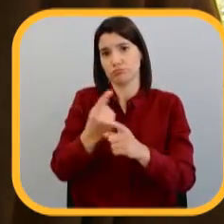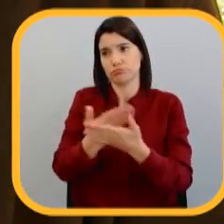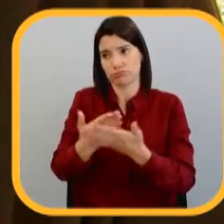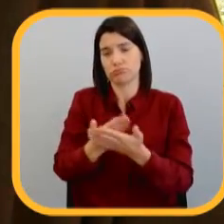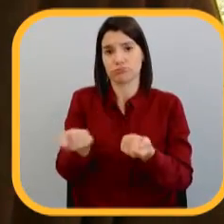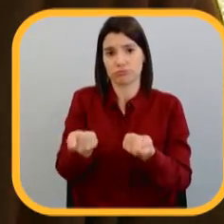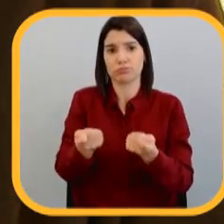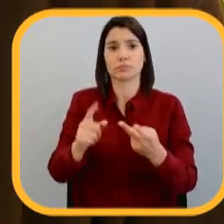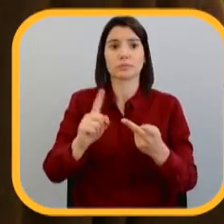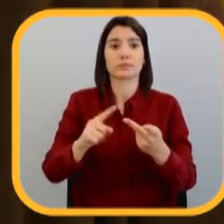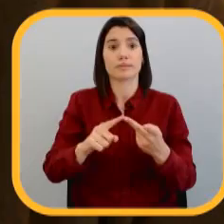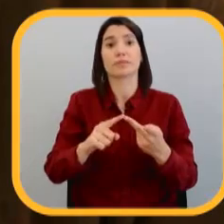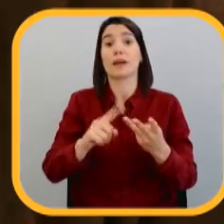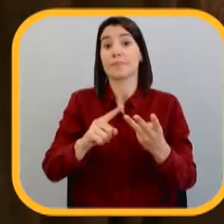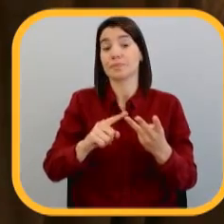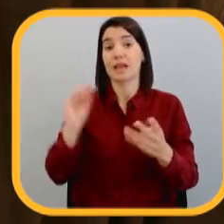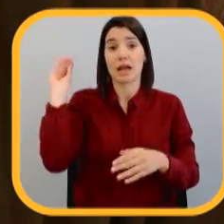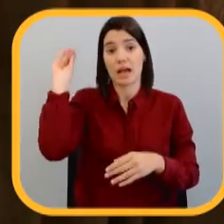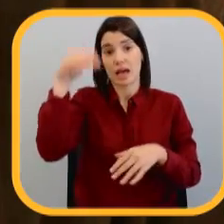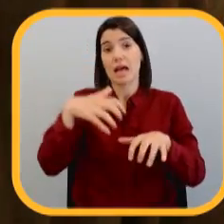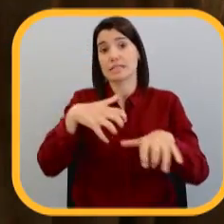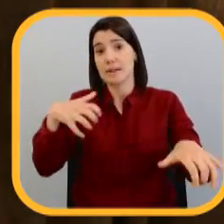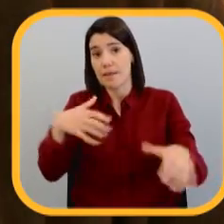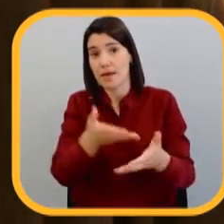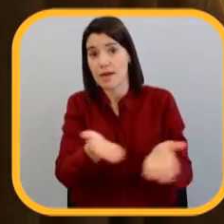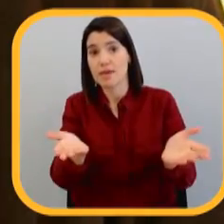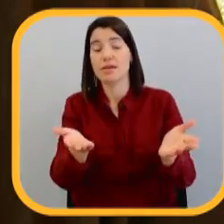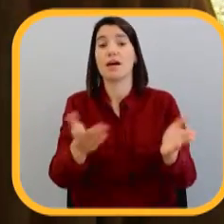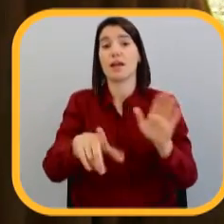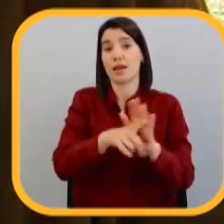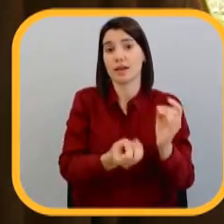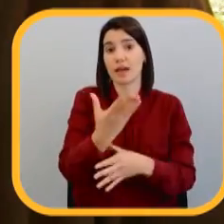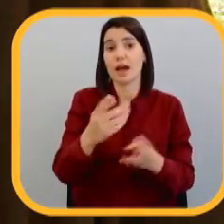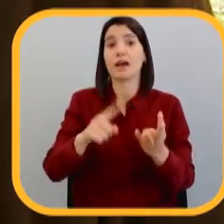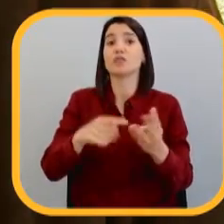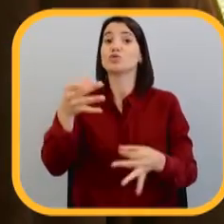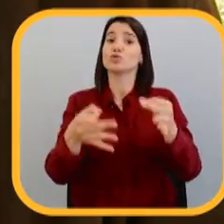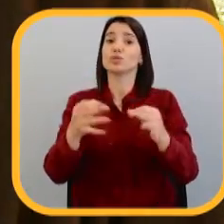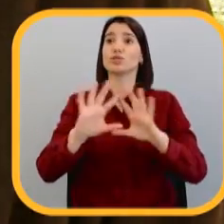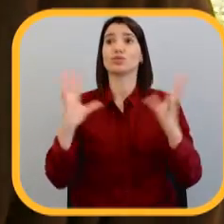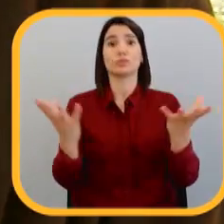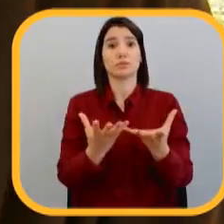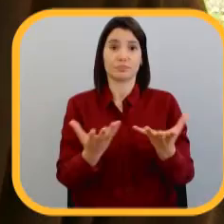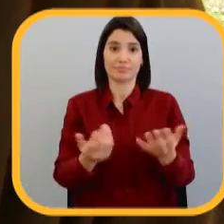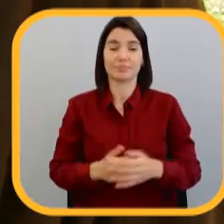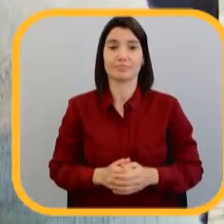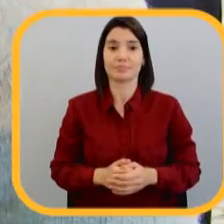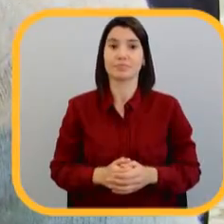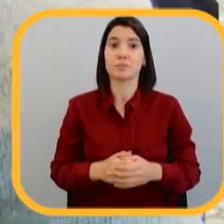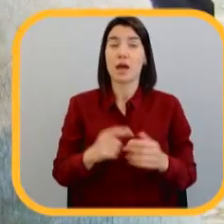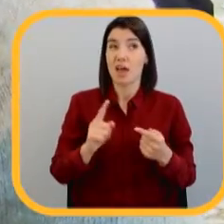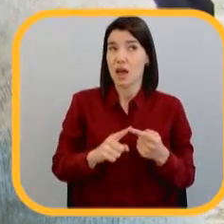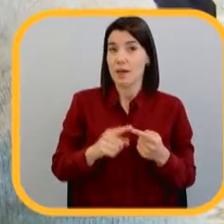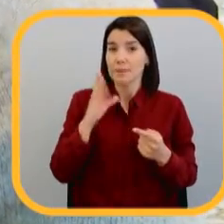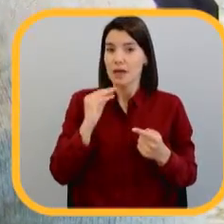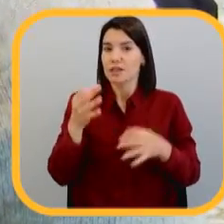executiva, temos a Assembleia da República na parte legislativa e temos o Sistema de Justiça como um todo na sua parte judicial. Então deve